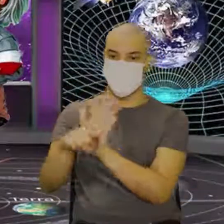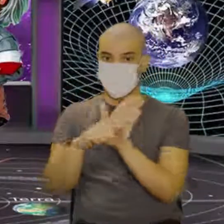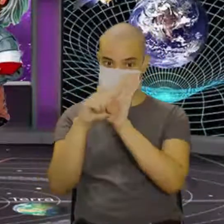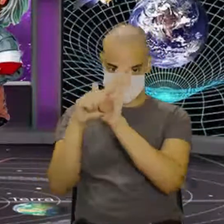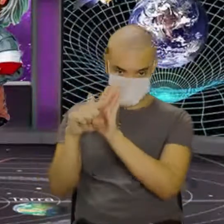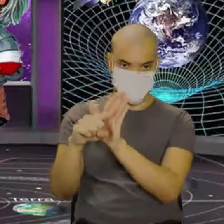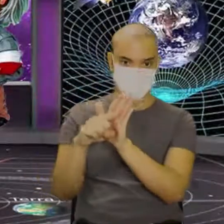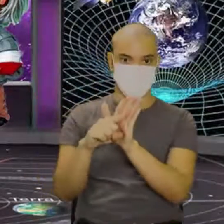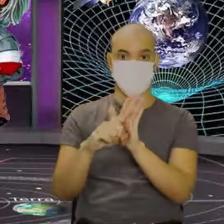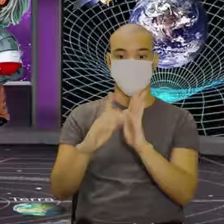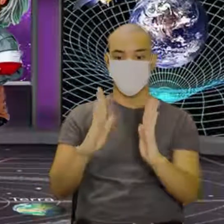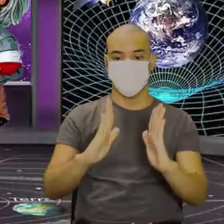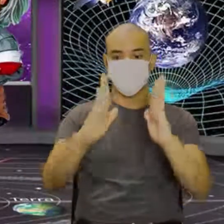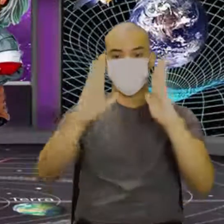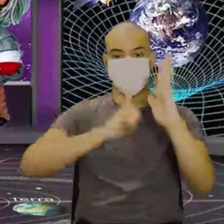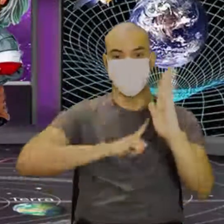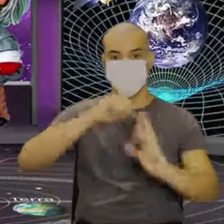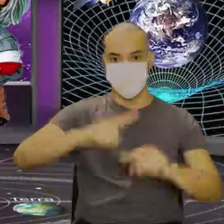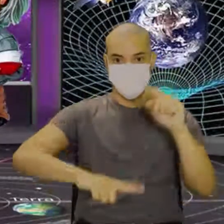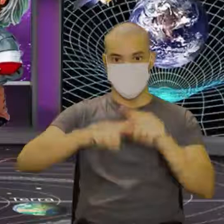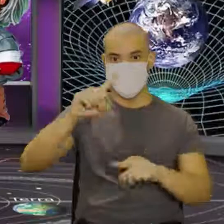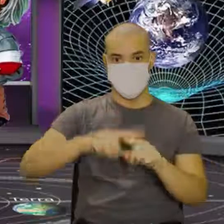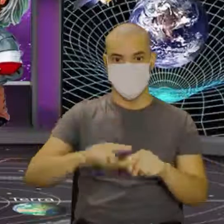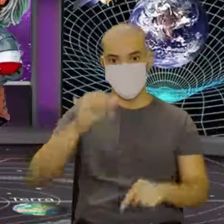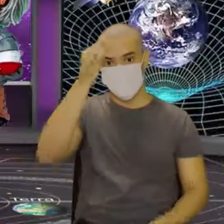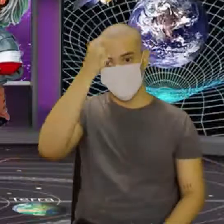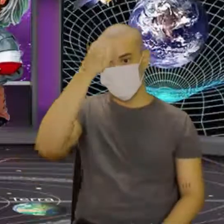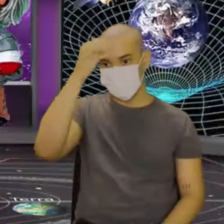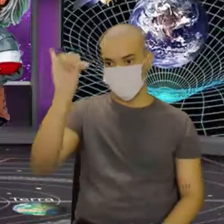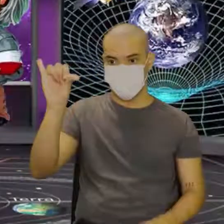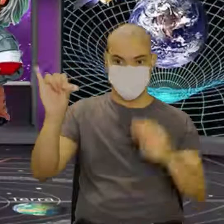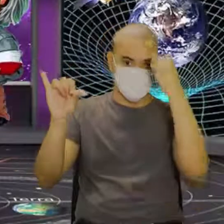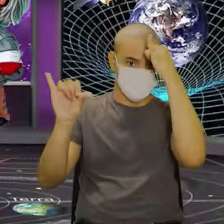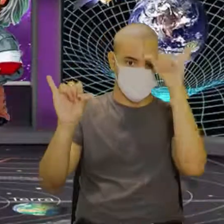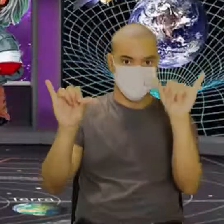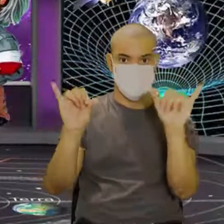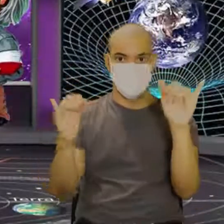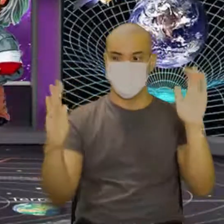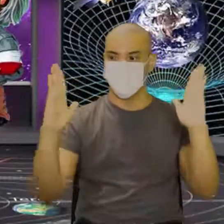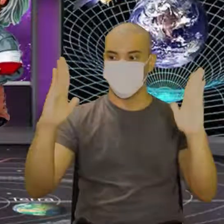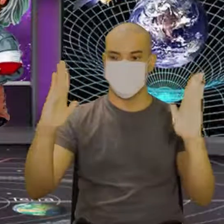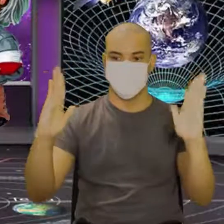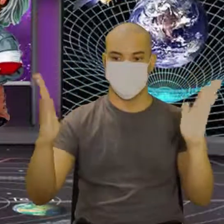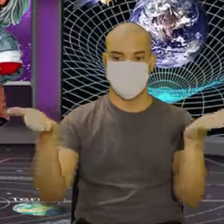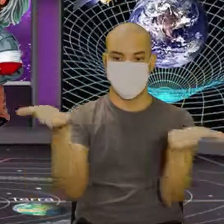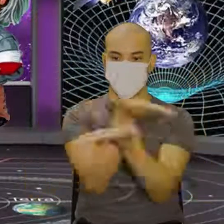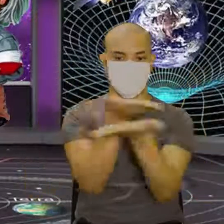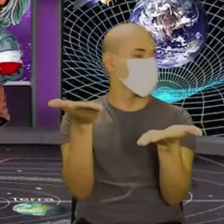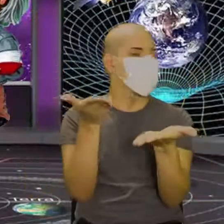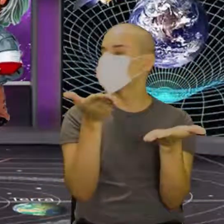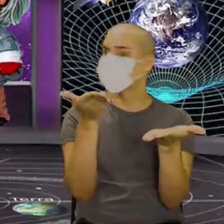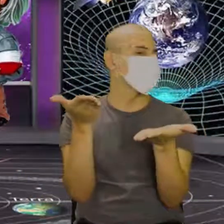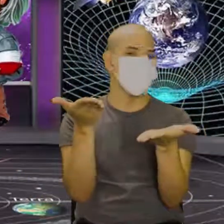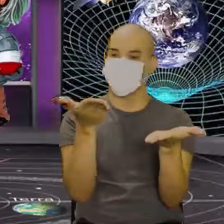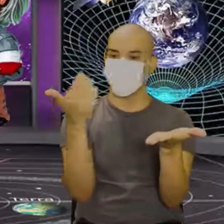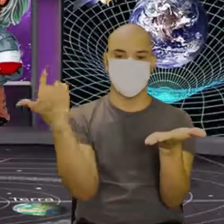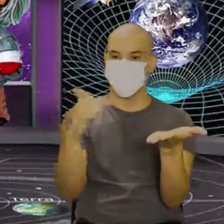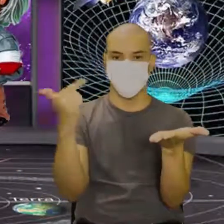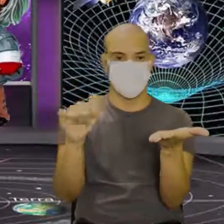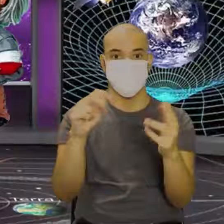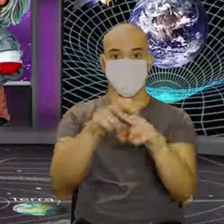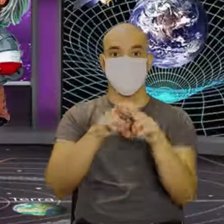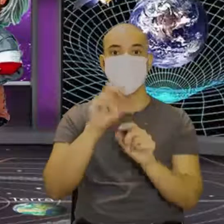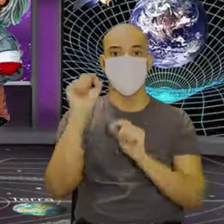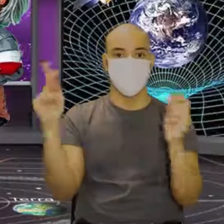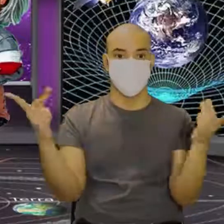eu tenho material dielétrico impedindo que essas placas troquem de carga, ok? O que vai acontecer? Quando é